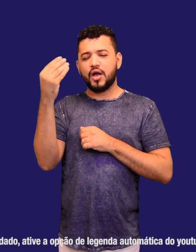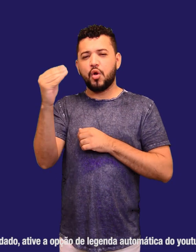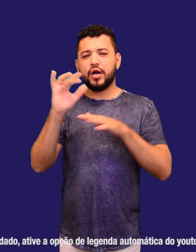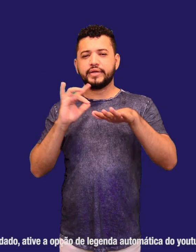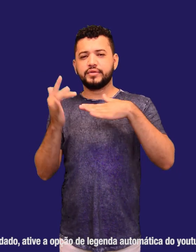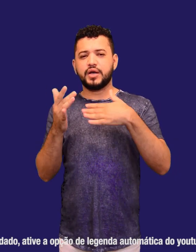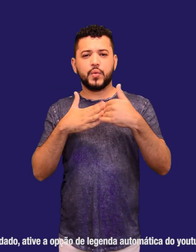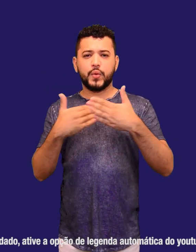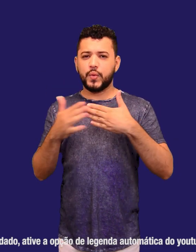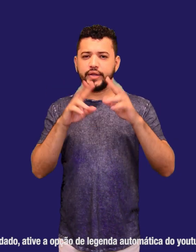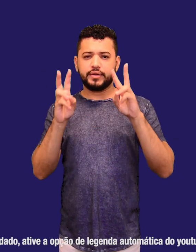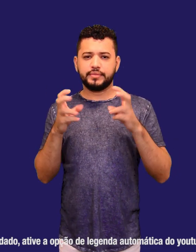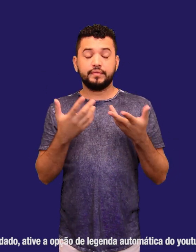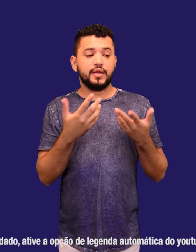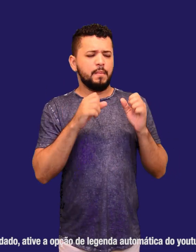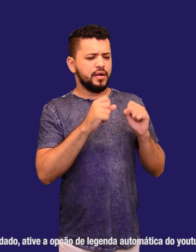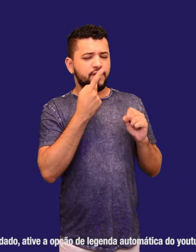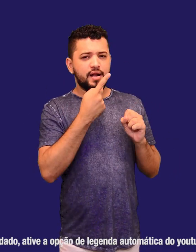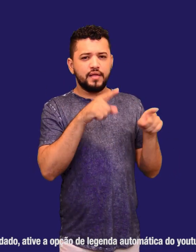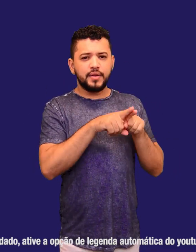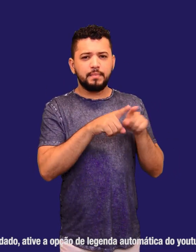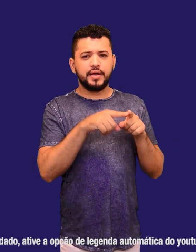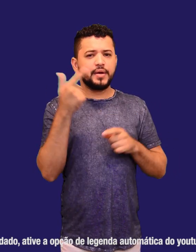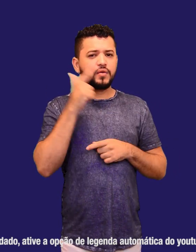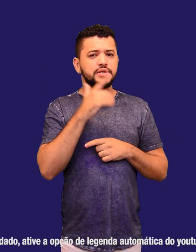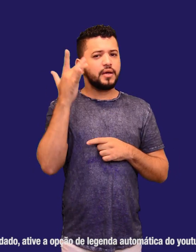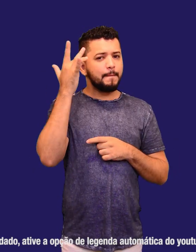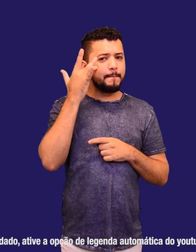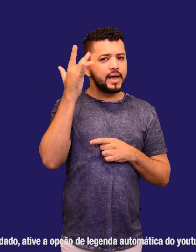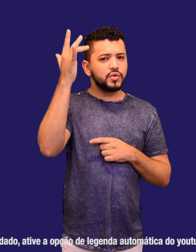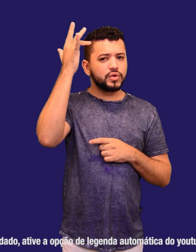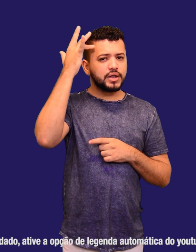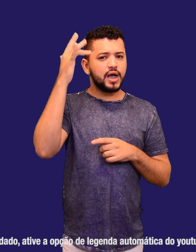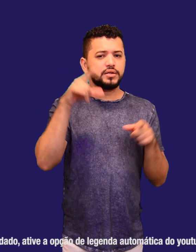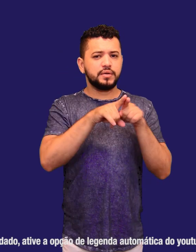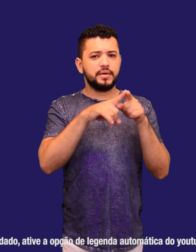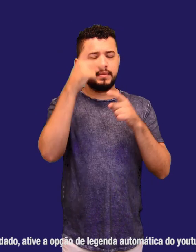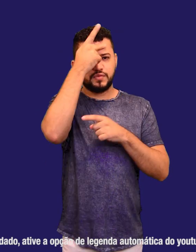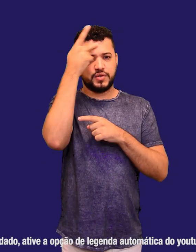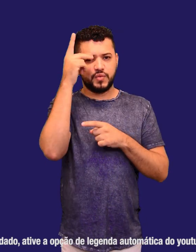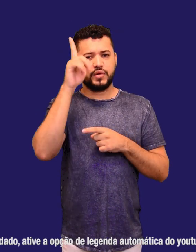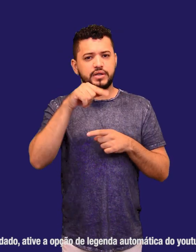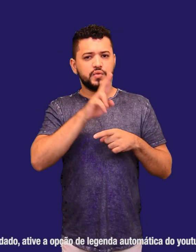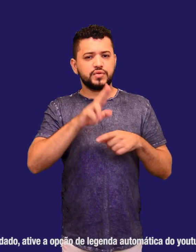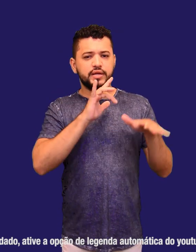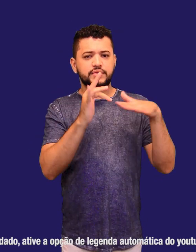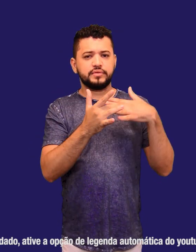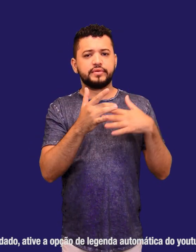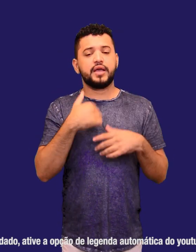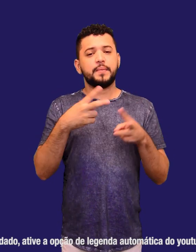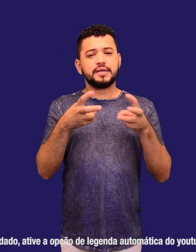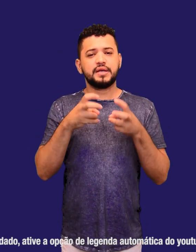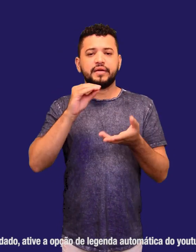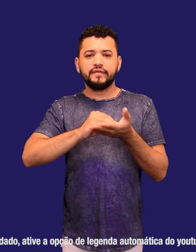dizer assim, que a gente está caminhando para uma maturidade no uso das redes sociais, mas dá para perceber ainda que a gente é um pouco imaturo, né, um